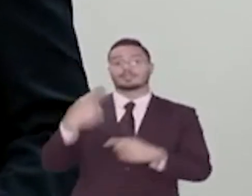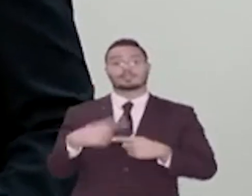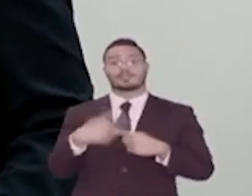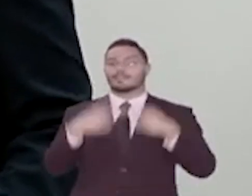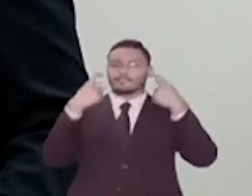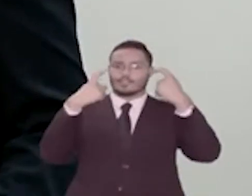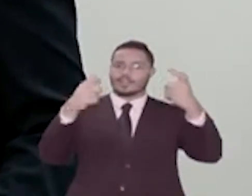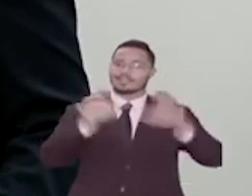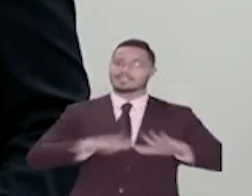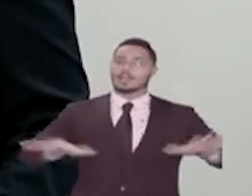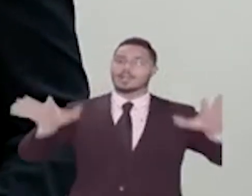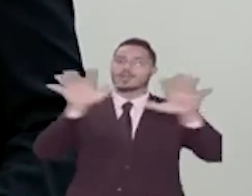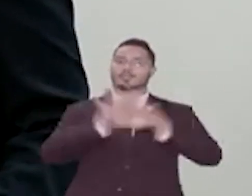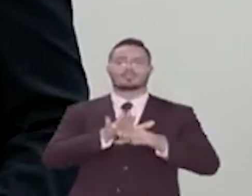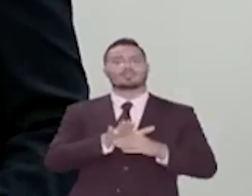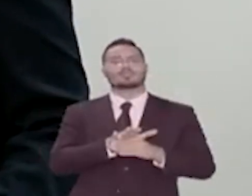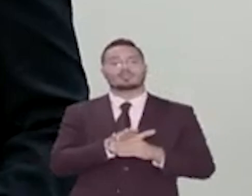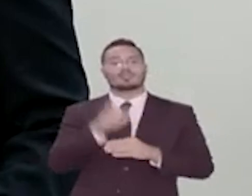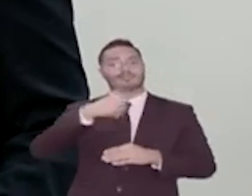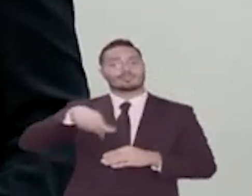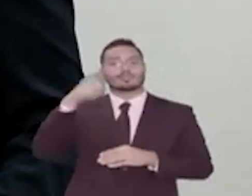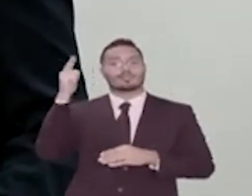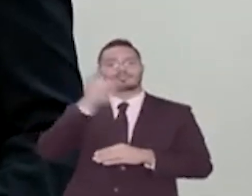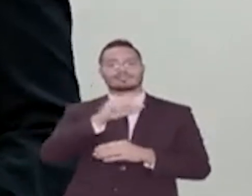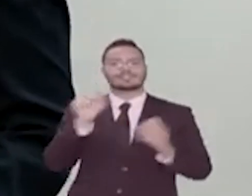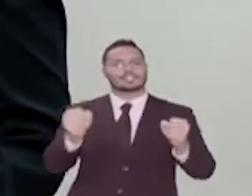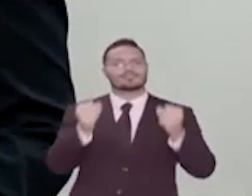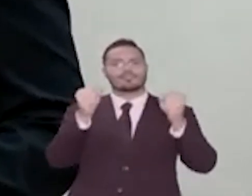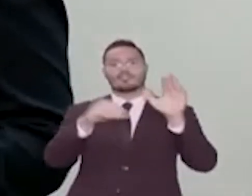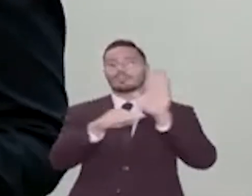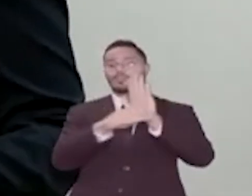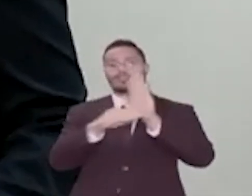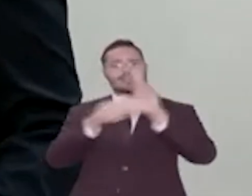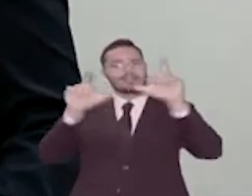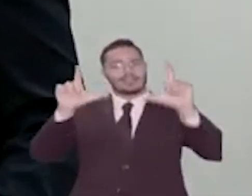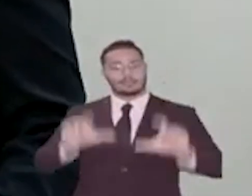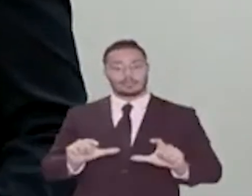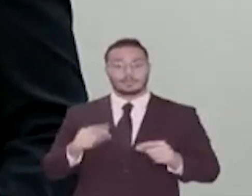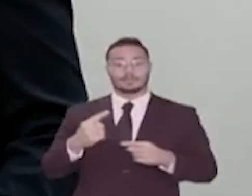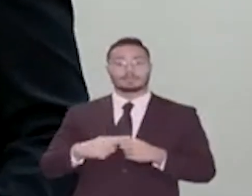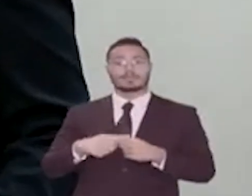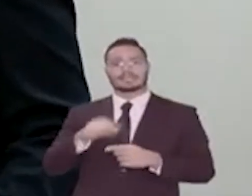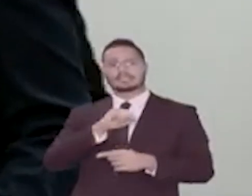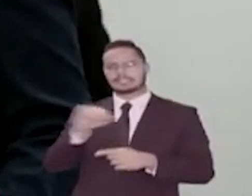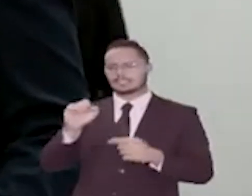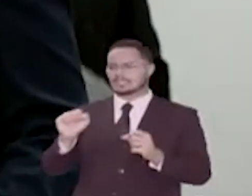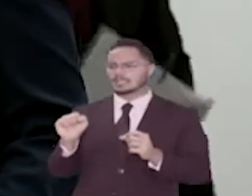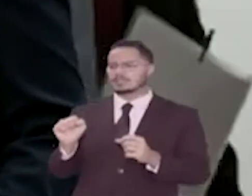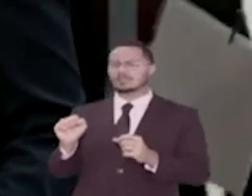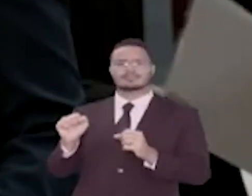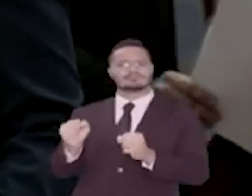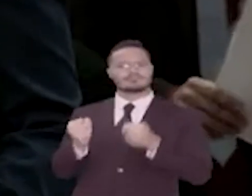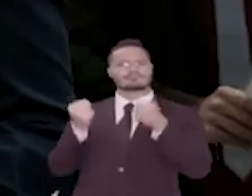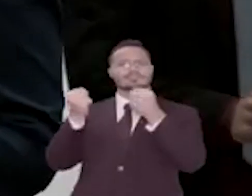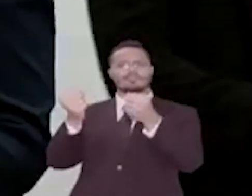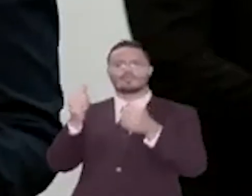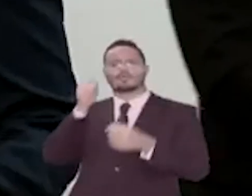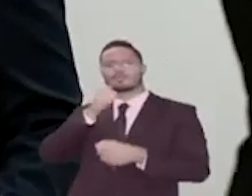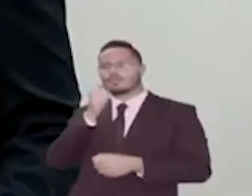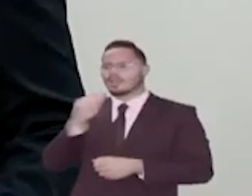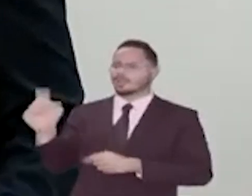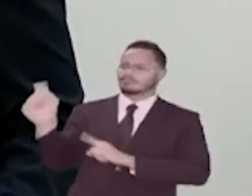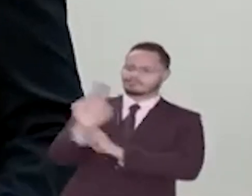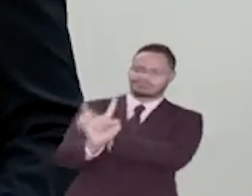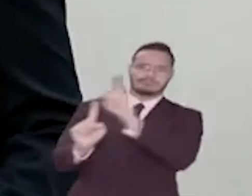vão ocupando o seu espaço, com certeza nós teremos índices melhores, e isso não sou eu que estou falando, são pesquisas, né? À medida